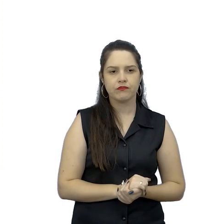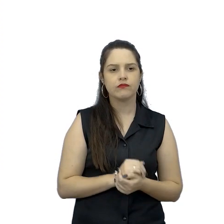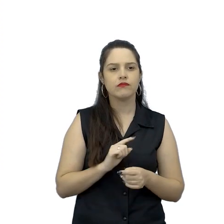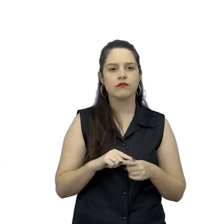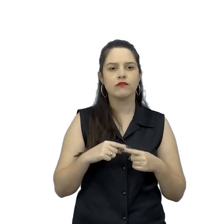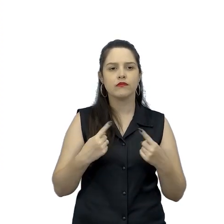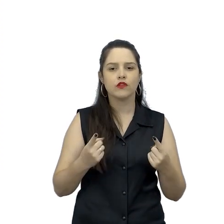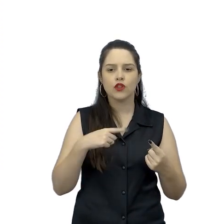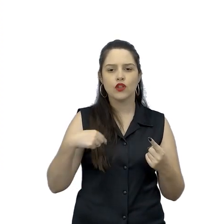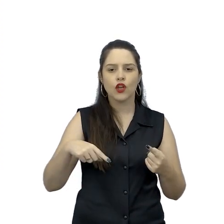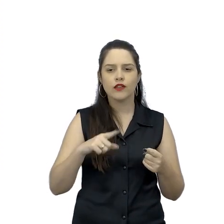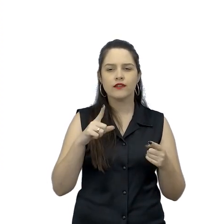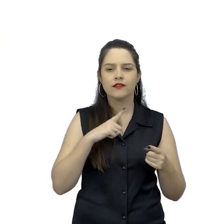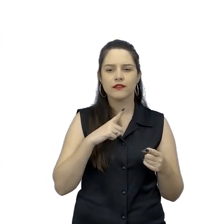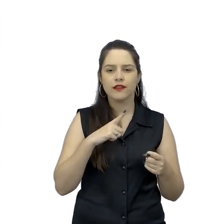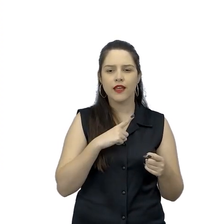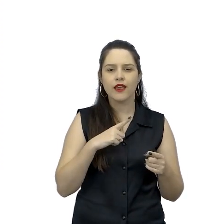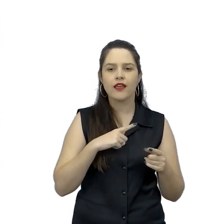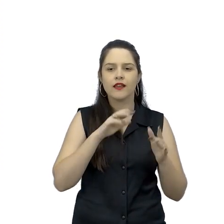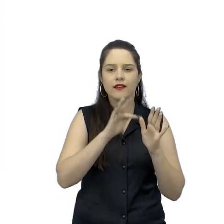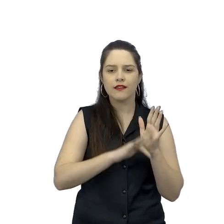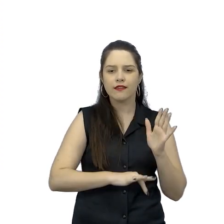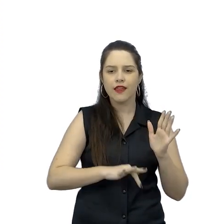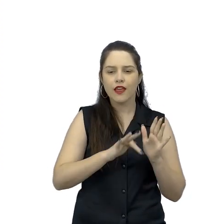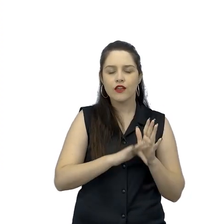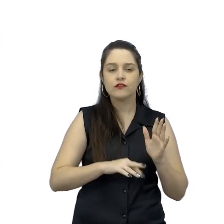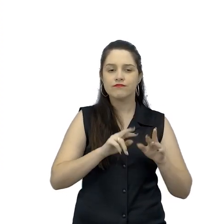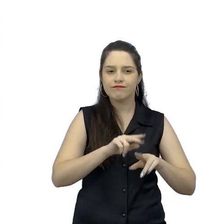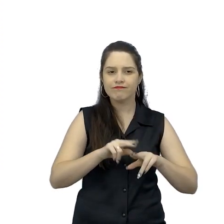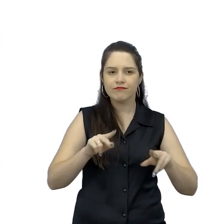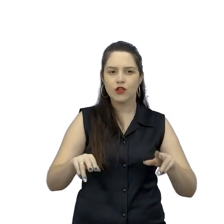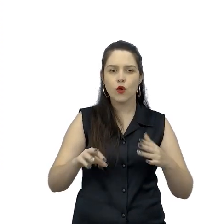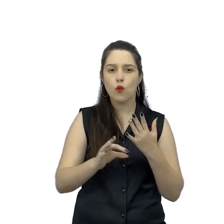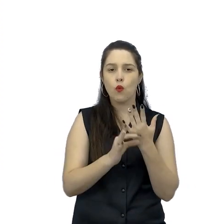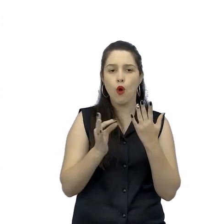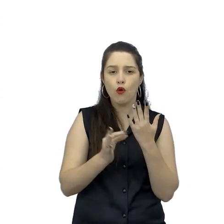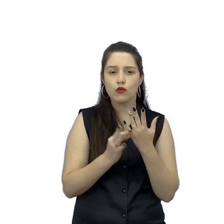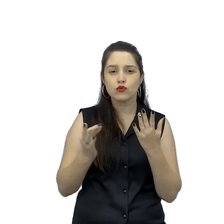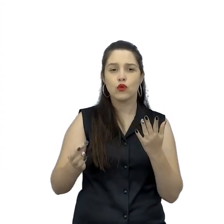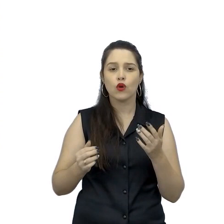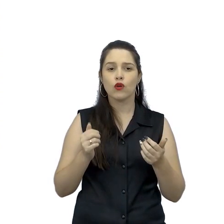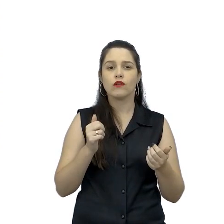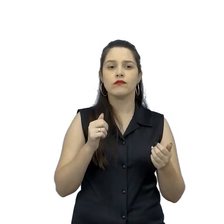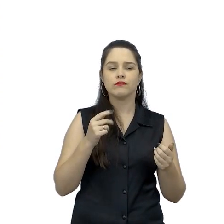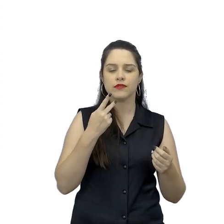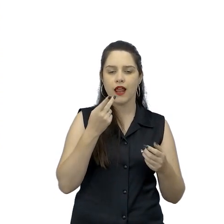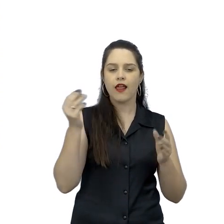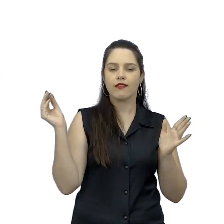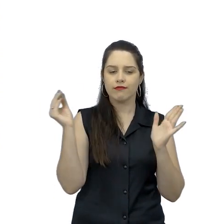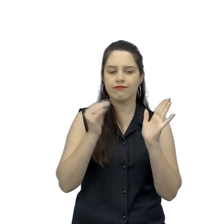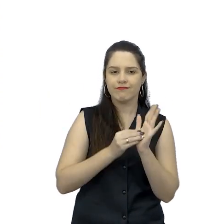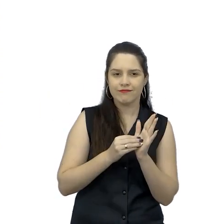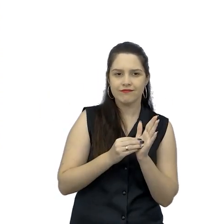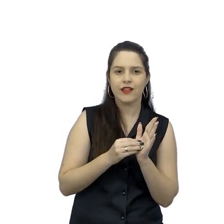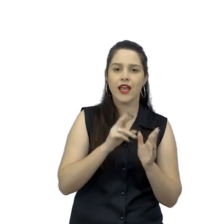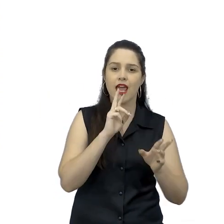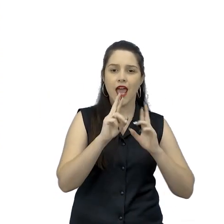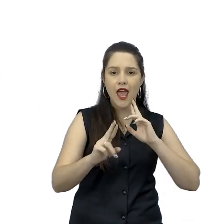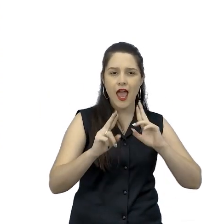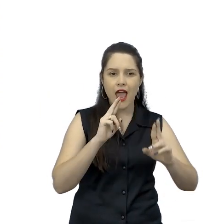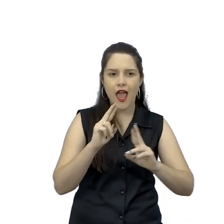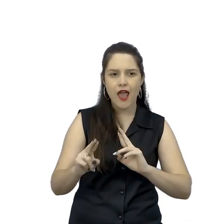Na C, nós temos, no texto, está evidente o pensamento do autor do texto acerca do assunto tratado, justifique sua